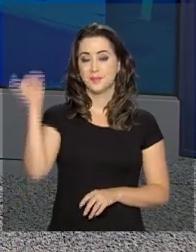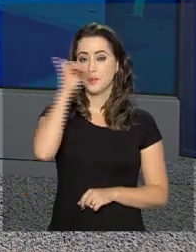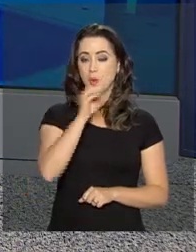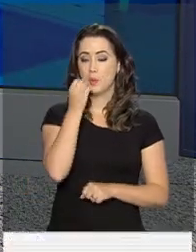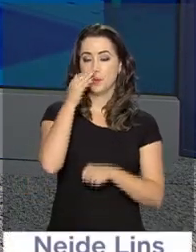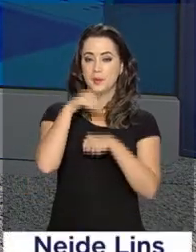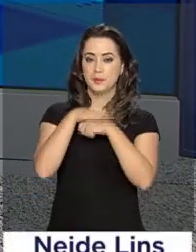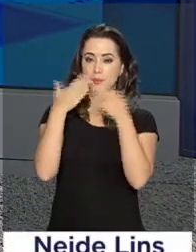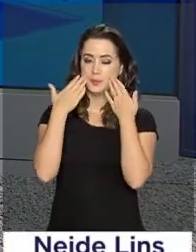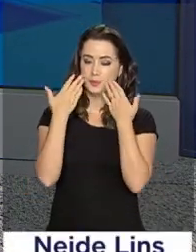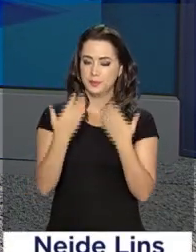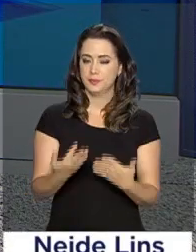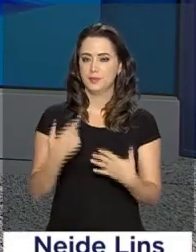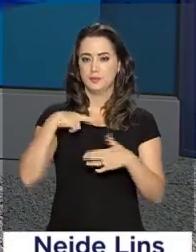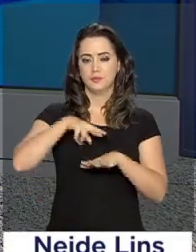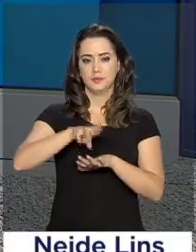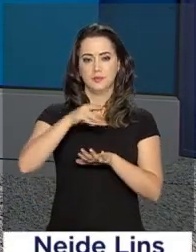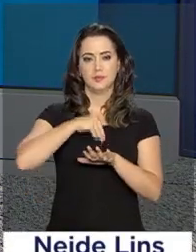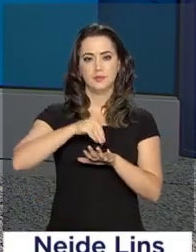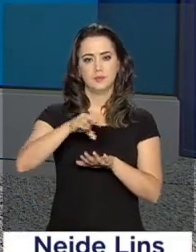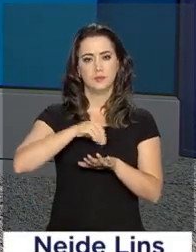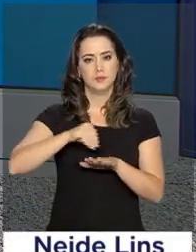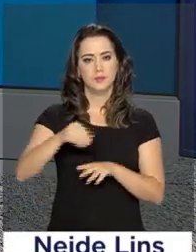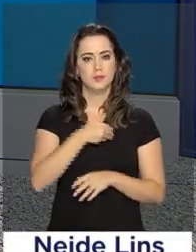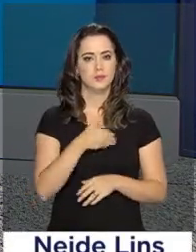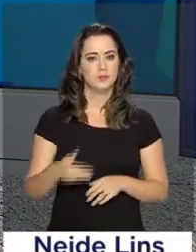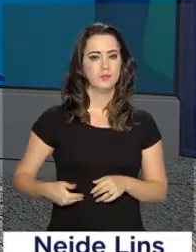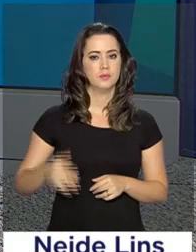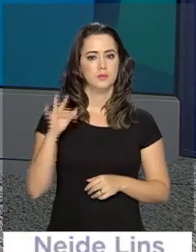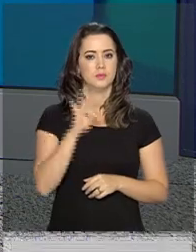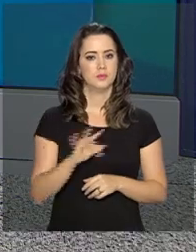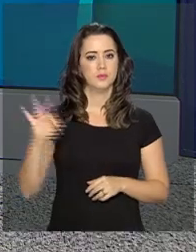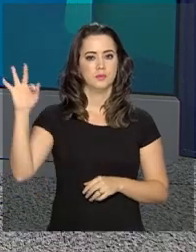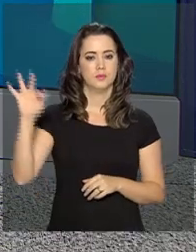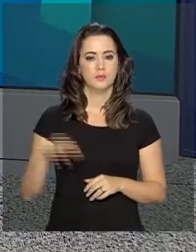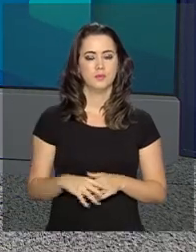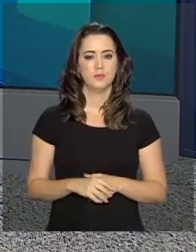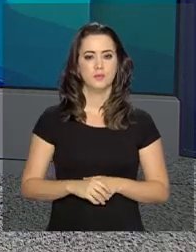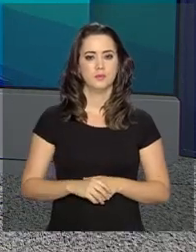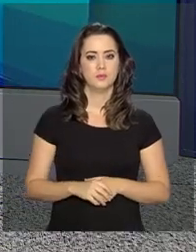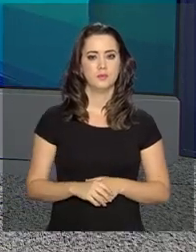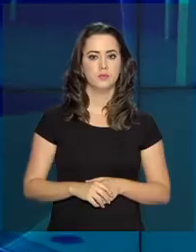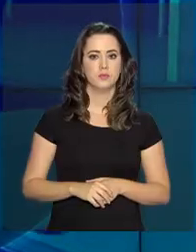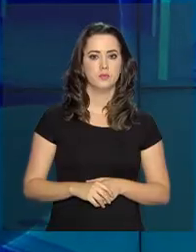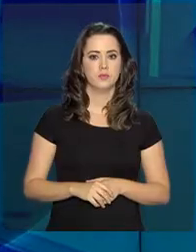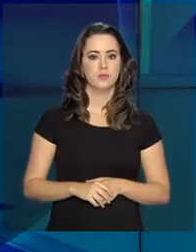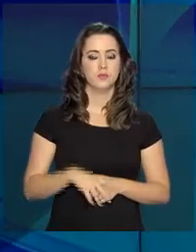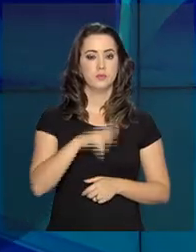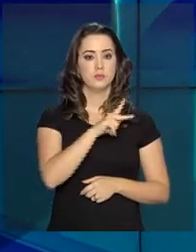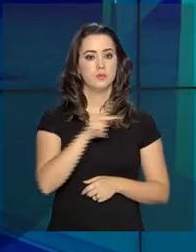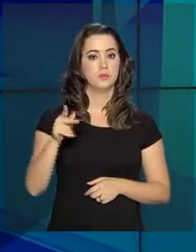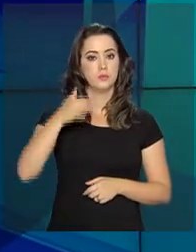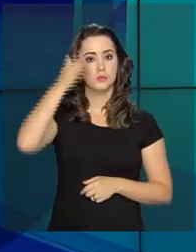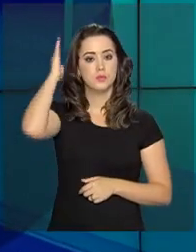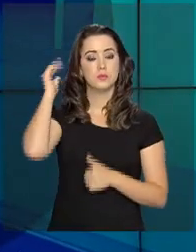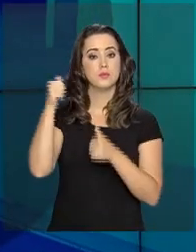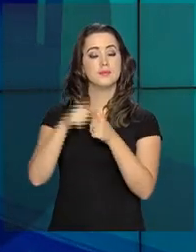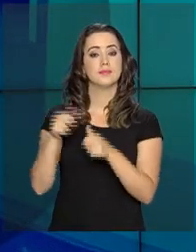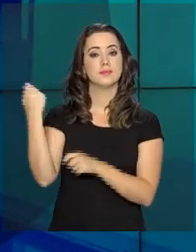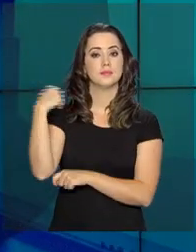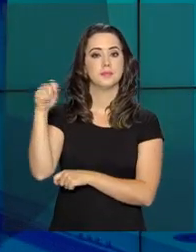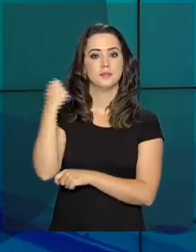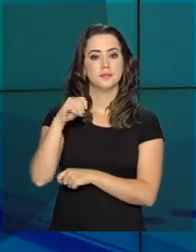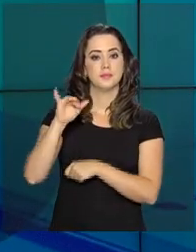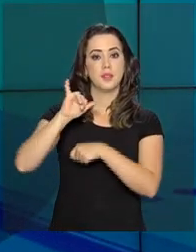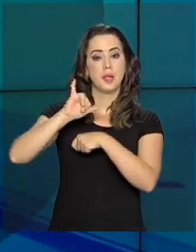Olá, boa noite. No ar mais uma edição do Repórter NBR com as notícias do governo federal. O presidente Michel Temer está